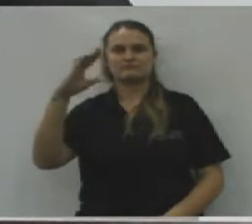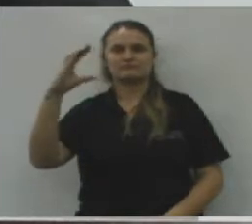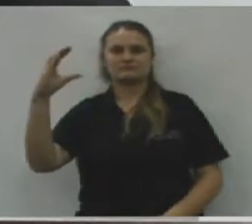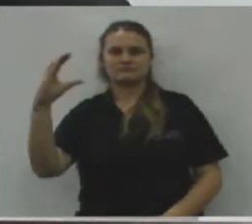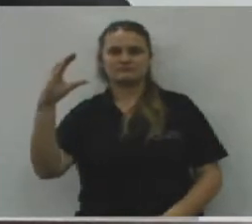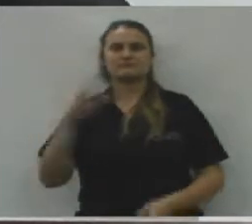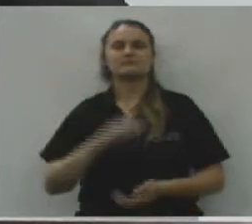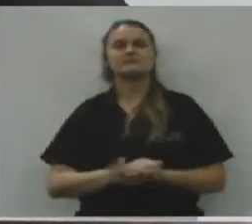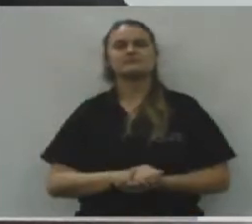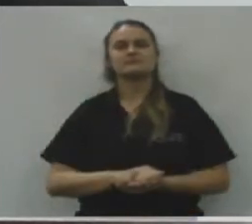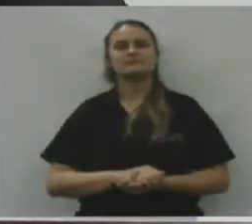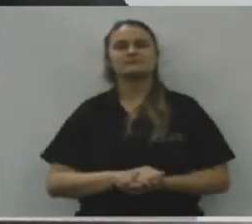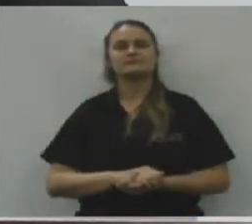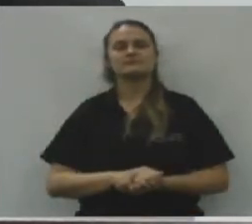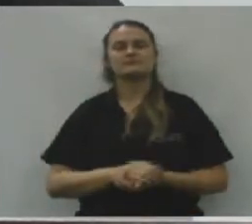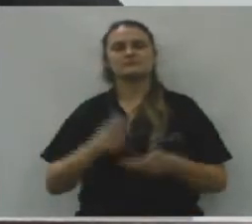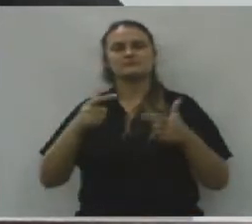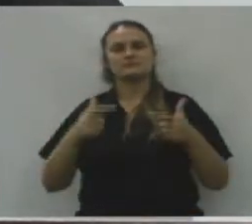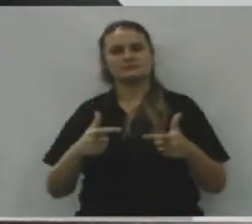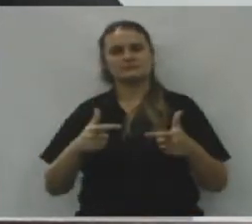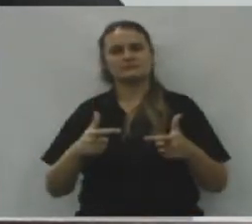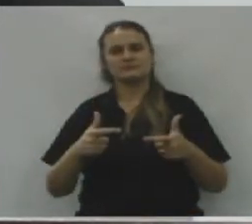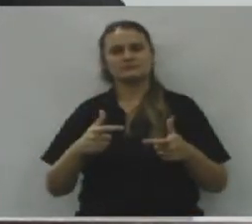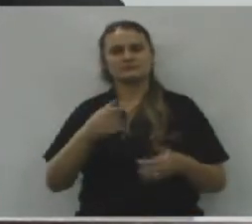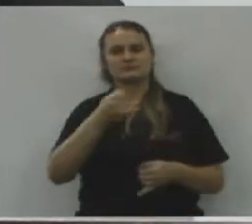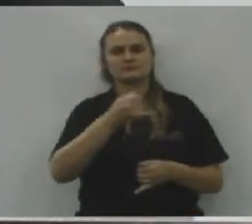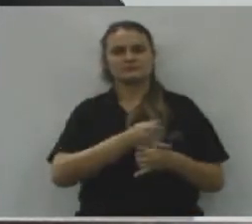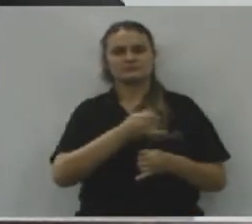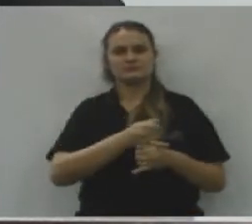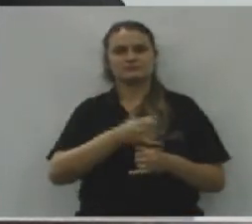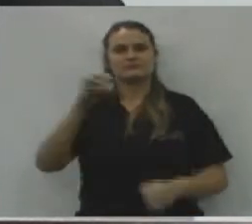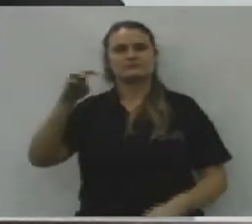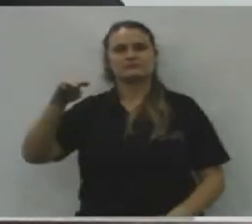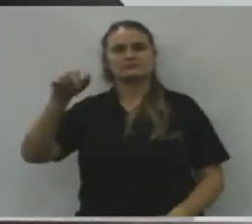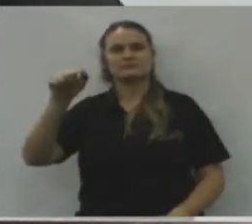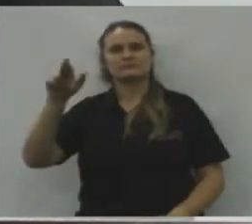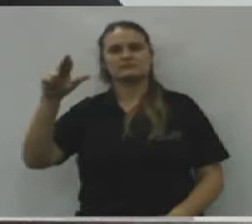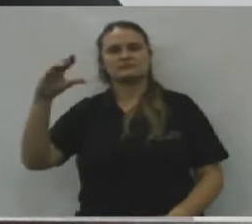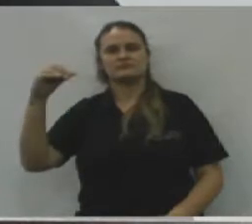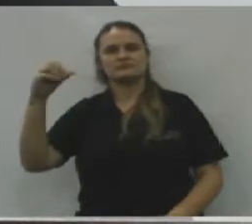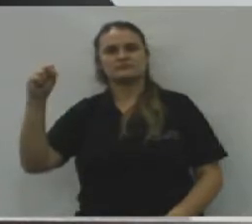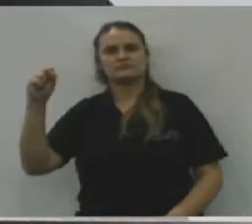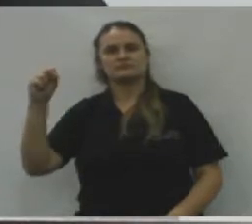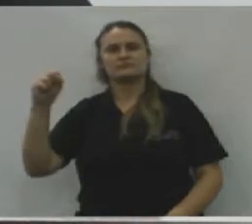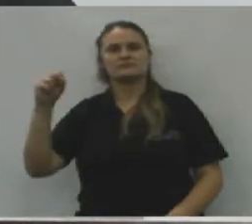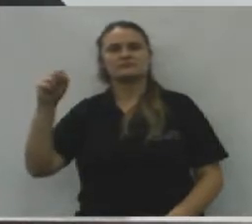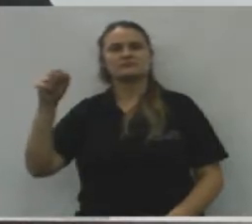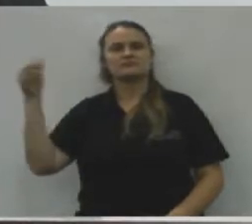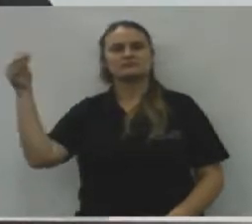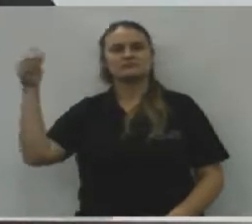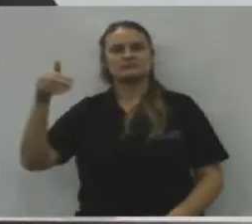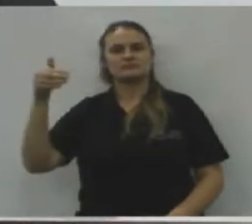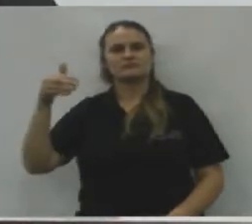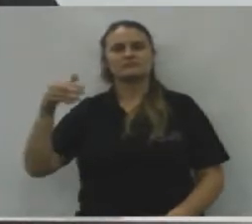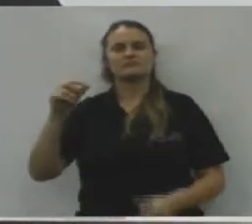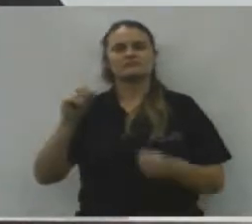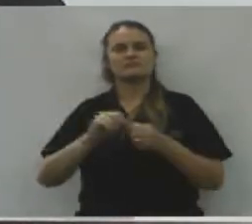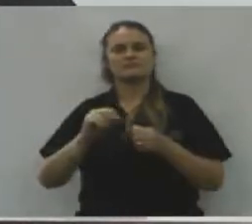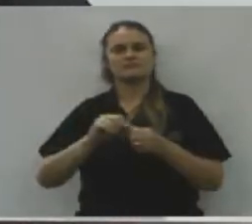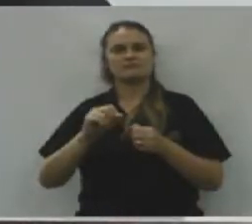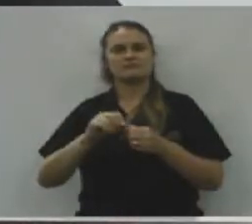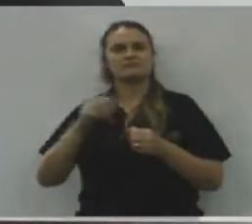União, onde o diretor Marcos Tadeu Geuchac estará